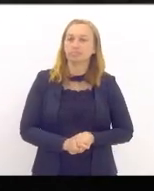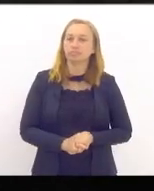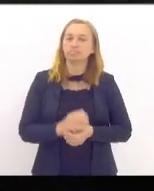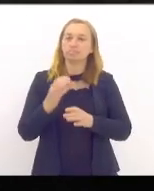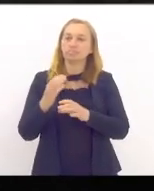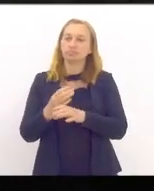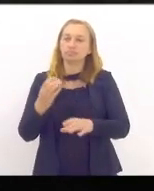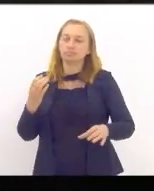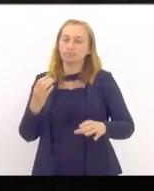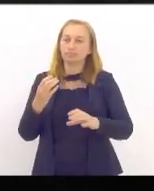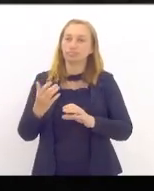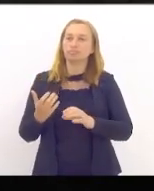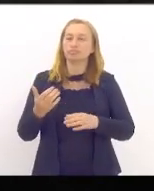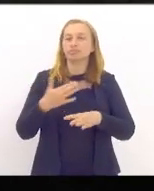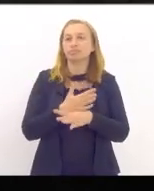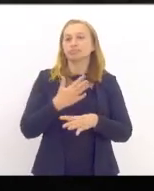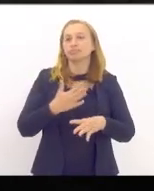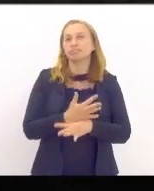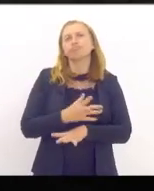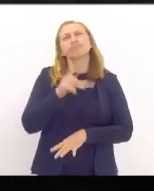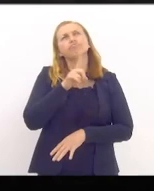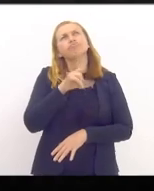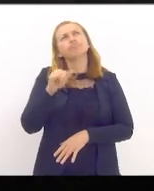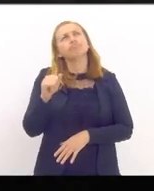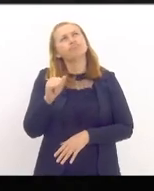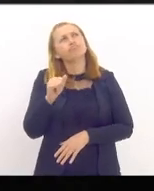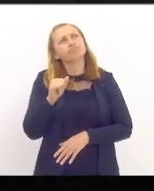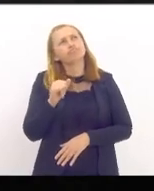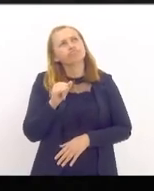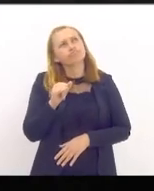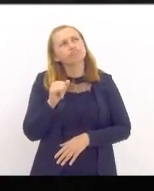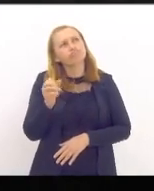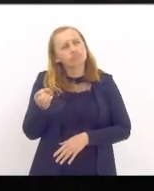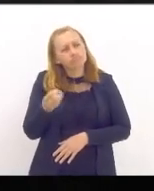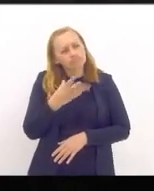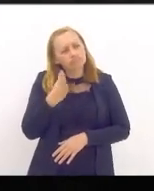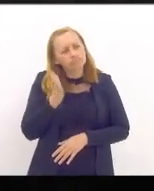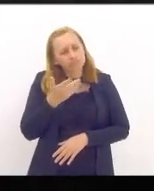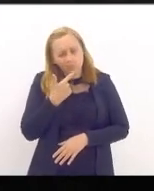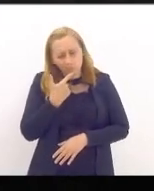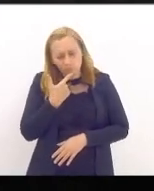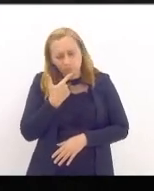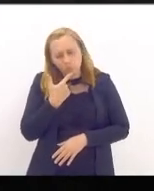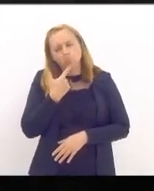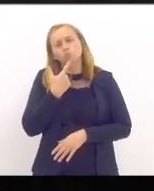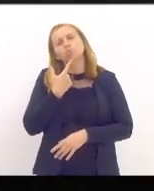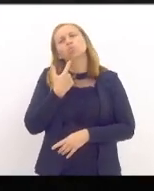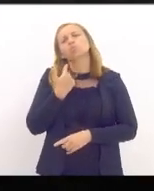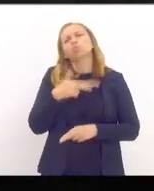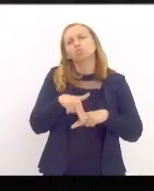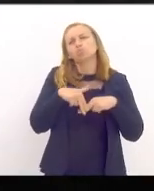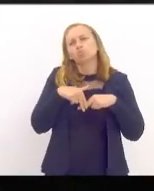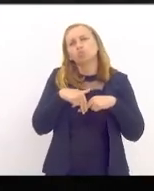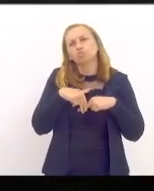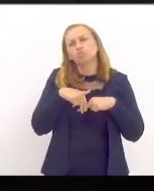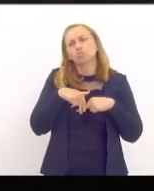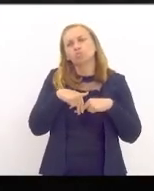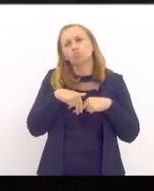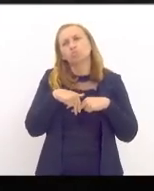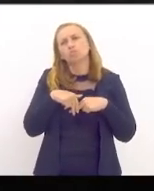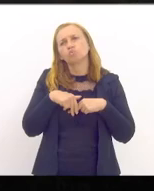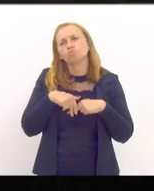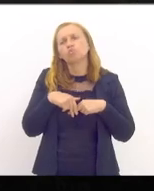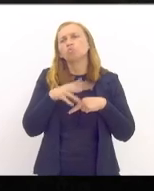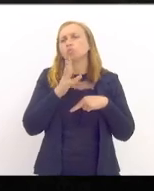cidade no dia recentemente e talvez até por conta talvez não por conta